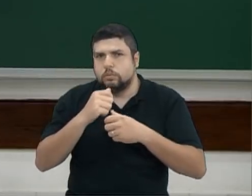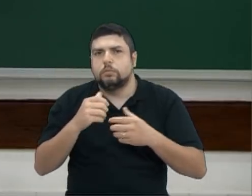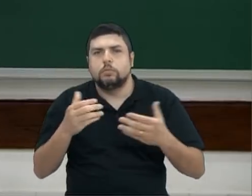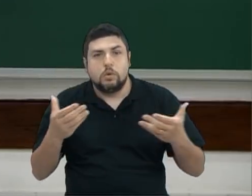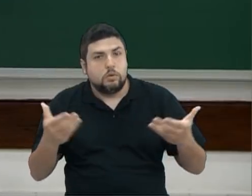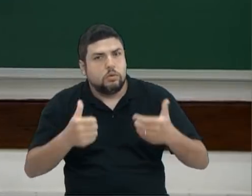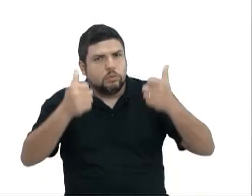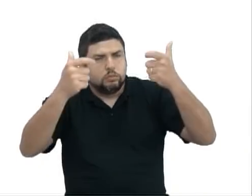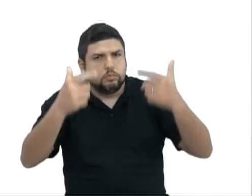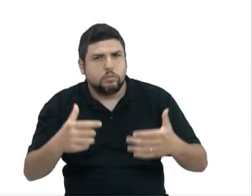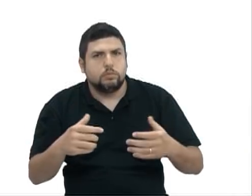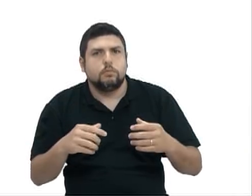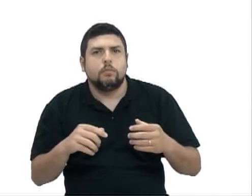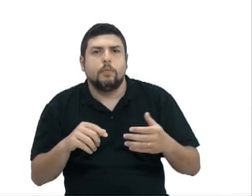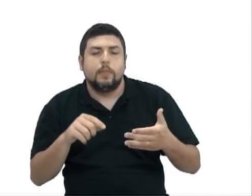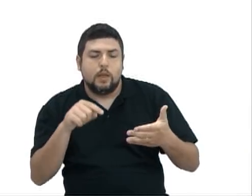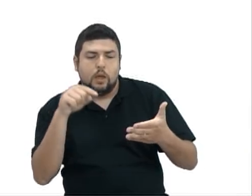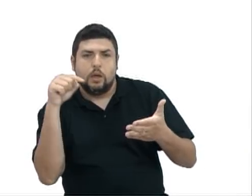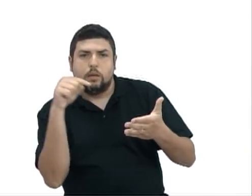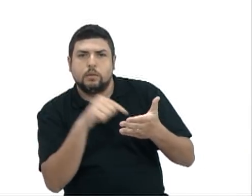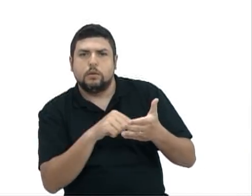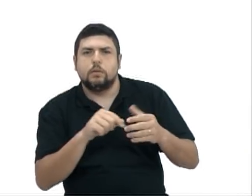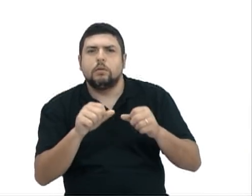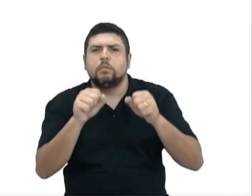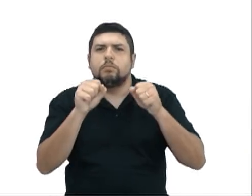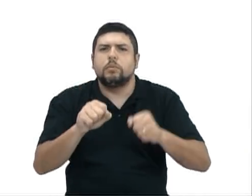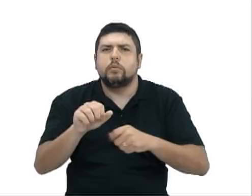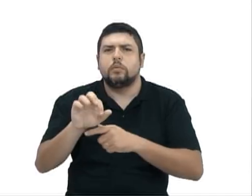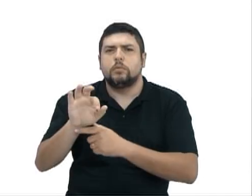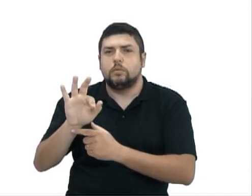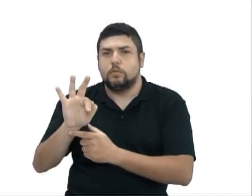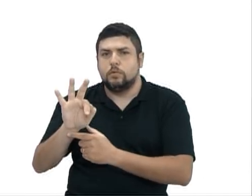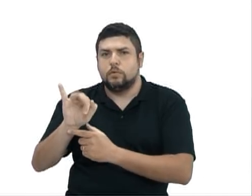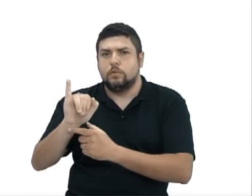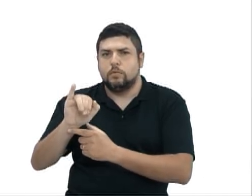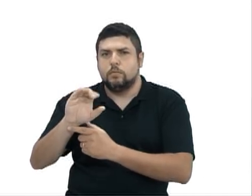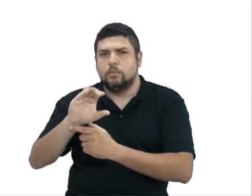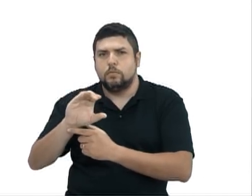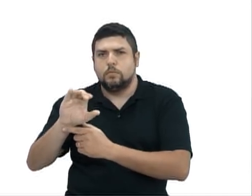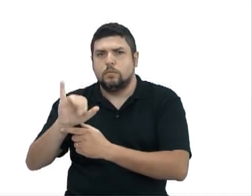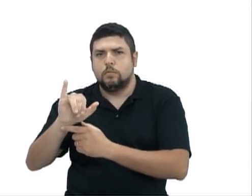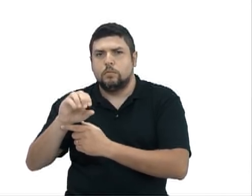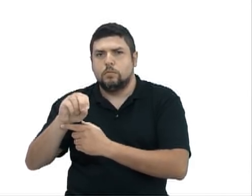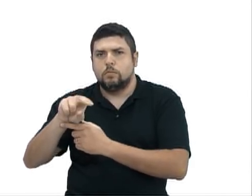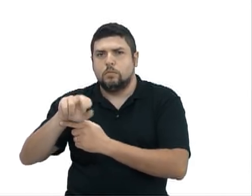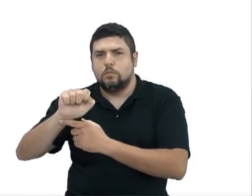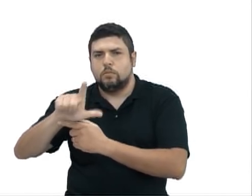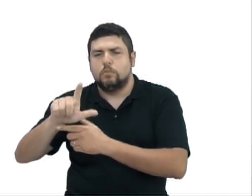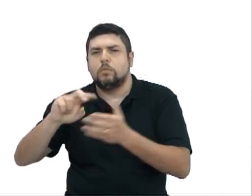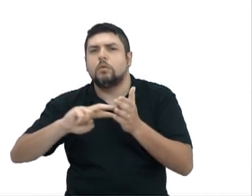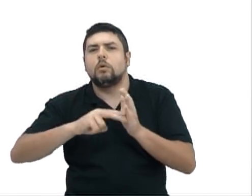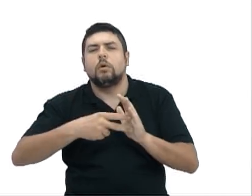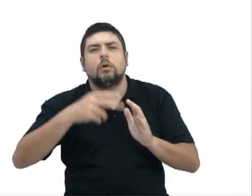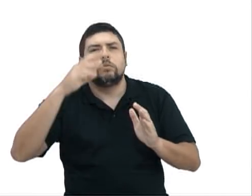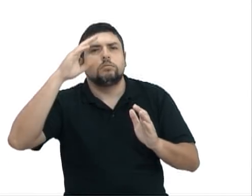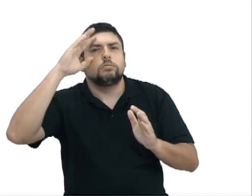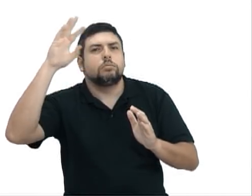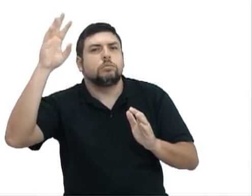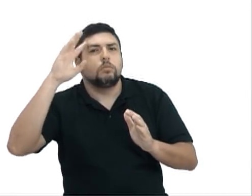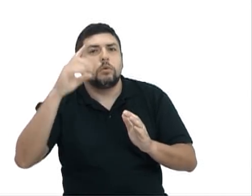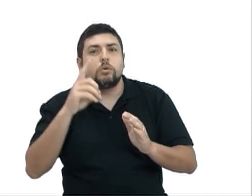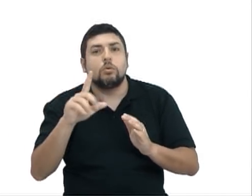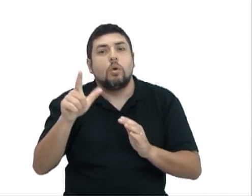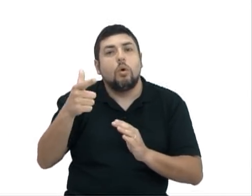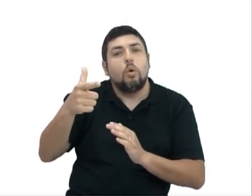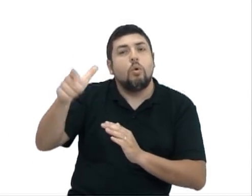ser ficcional quando ele imita um diário. Então, vamos pegar o exemplo que nós estamos